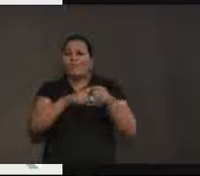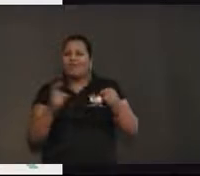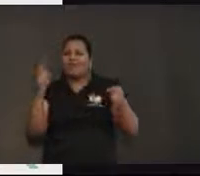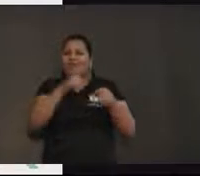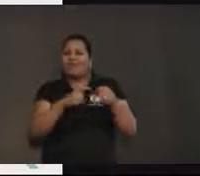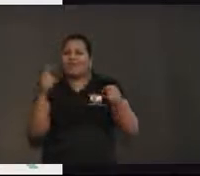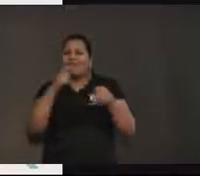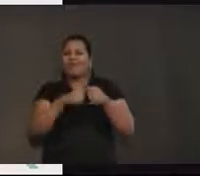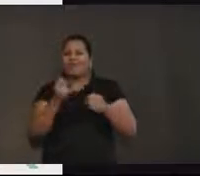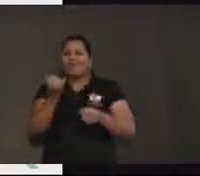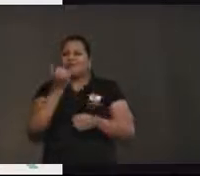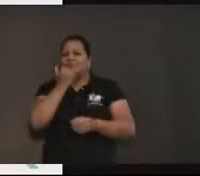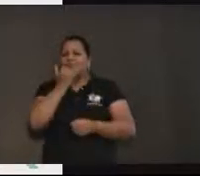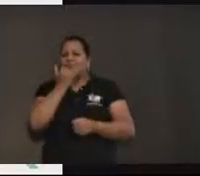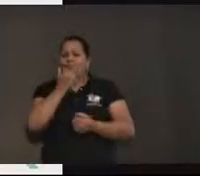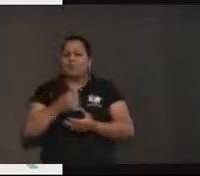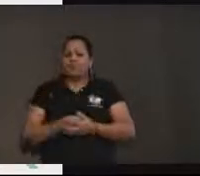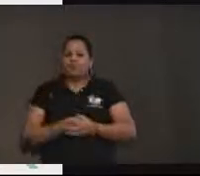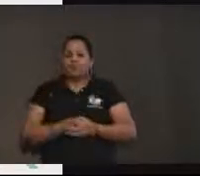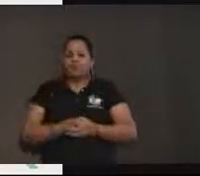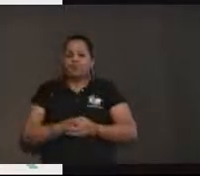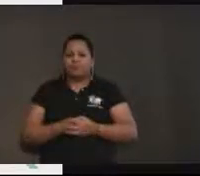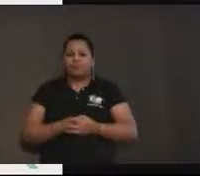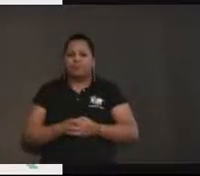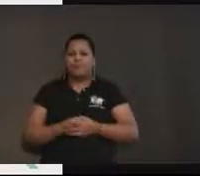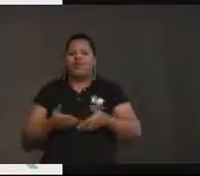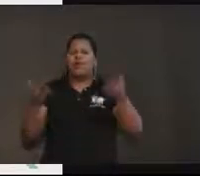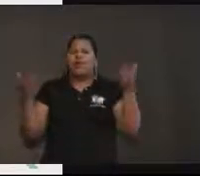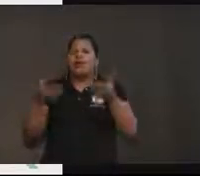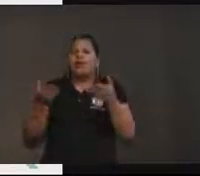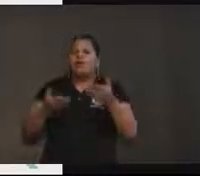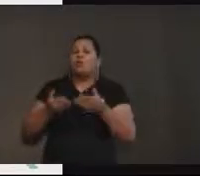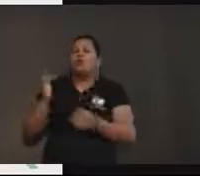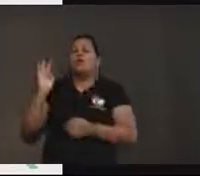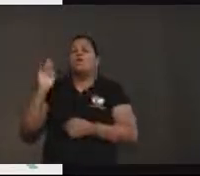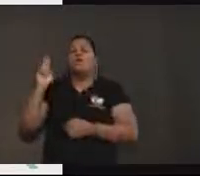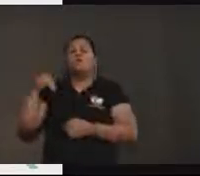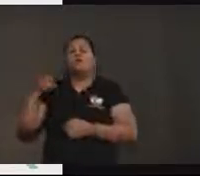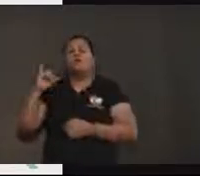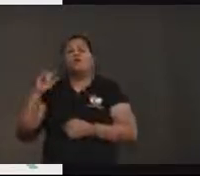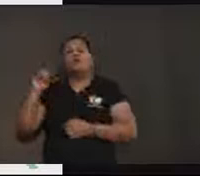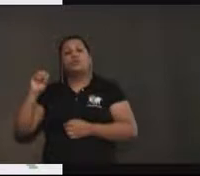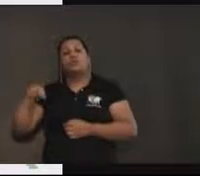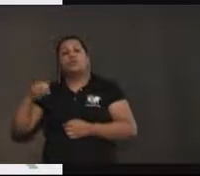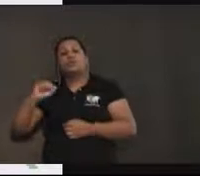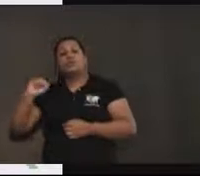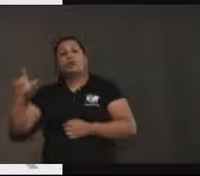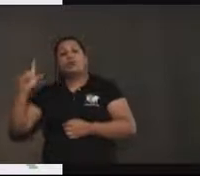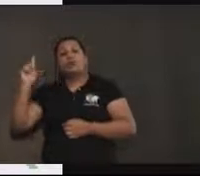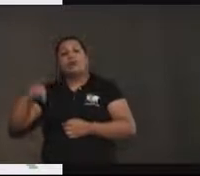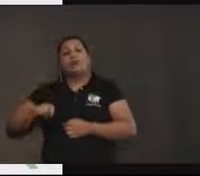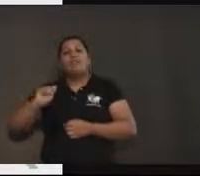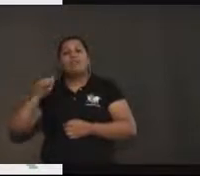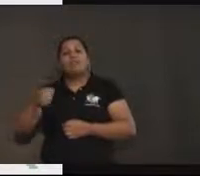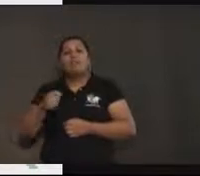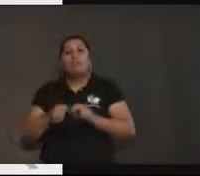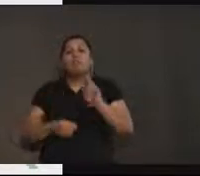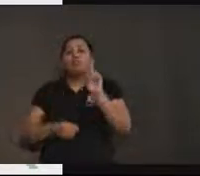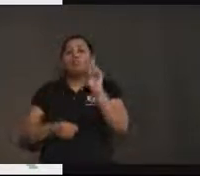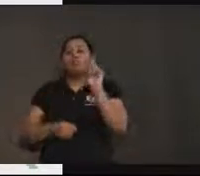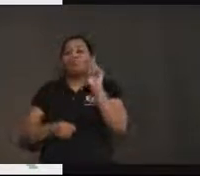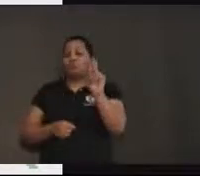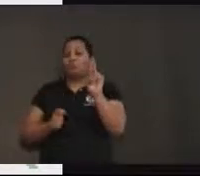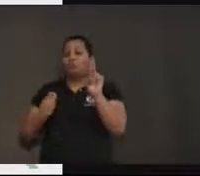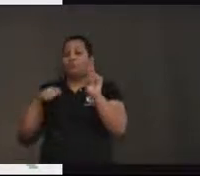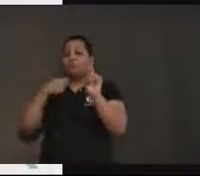então agora eu defino um funcional que a gente chama idw para o qual a derivada